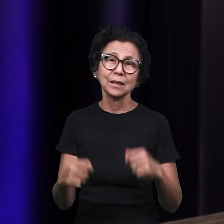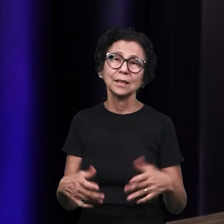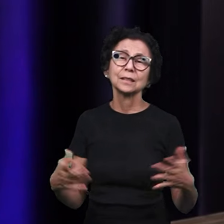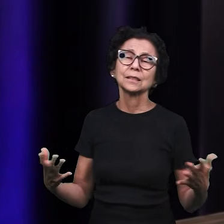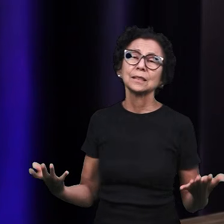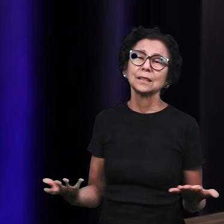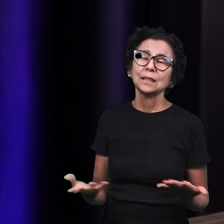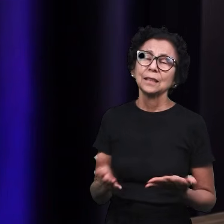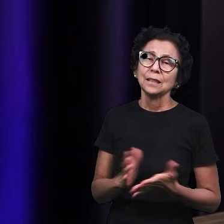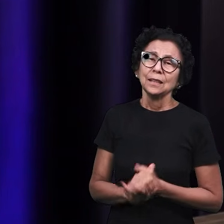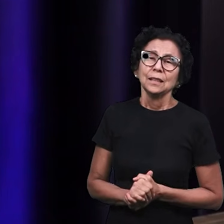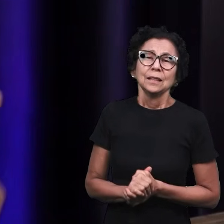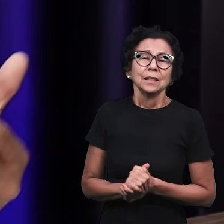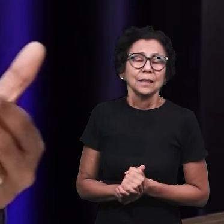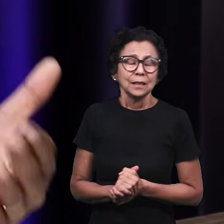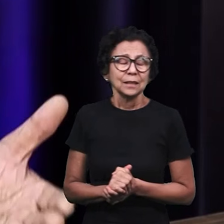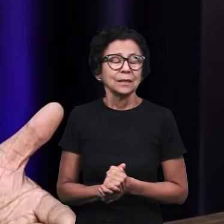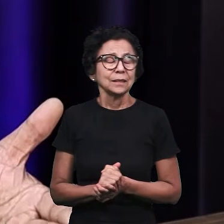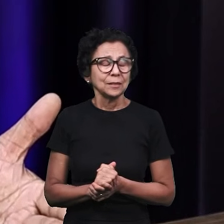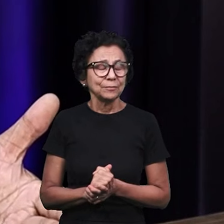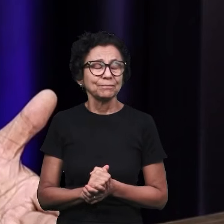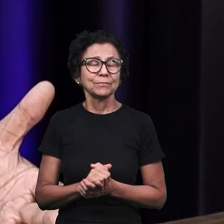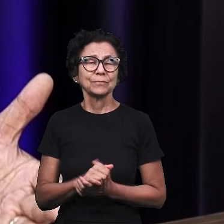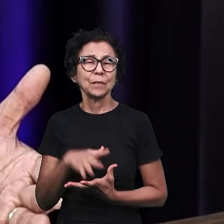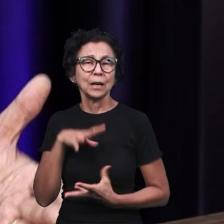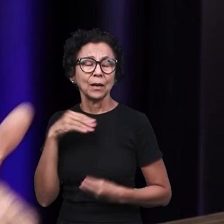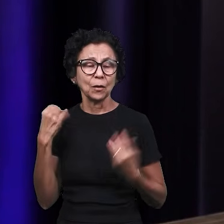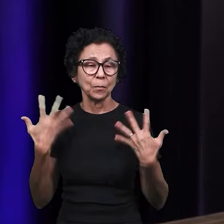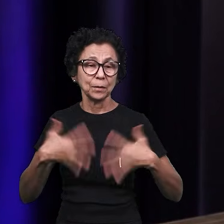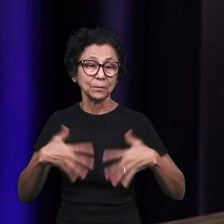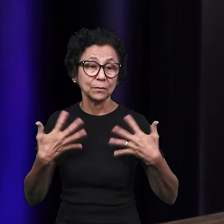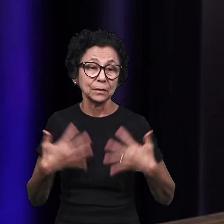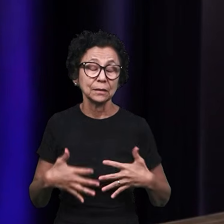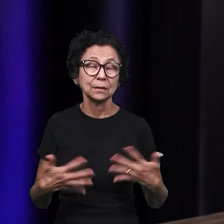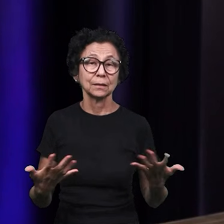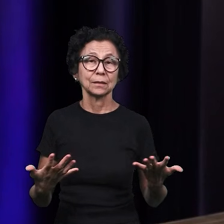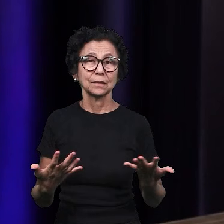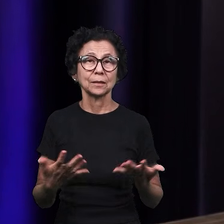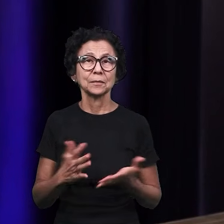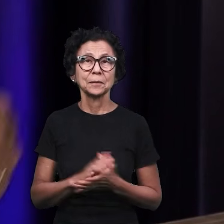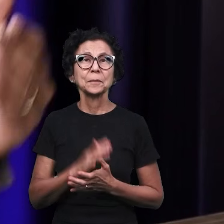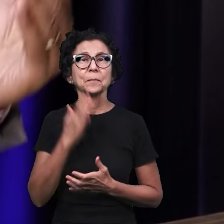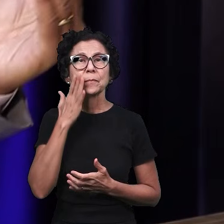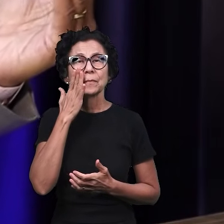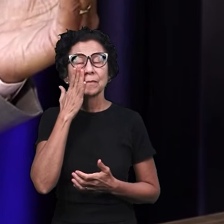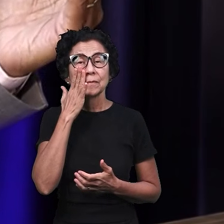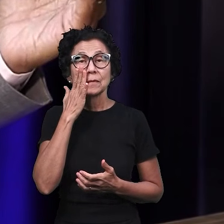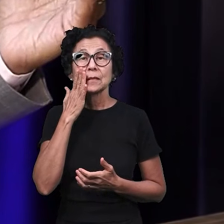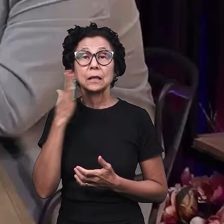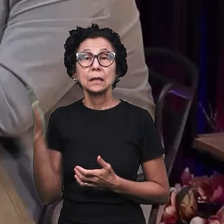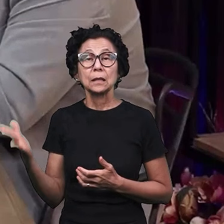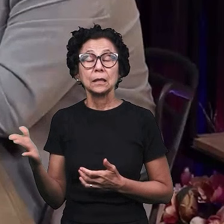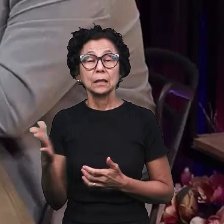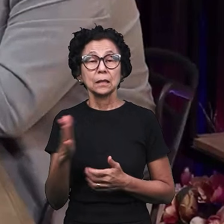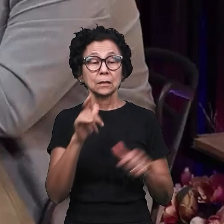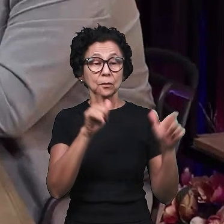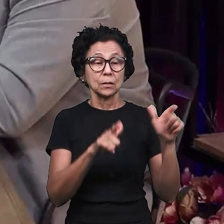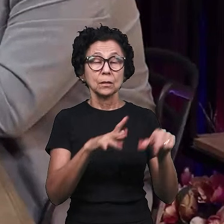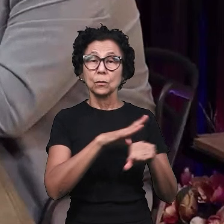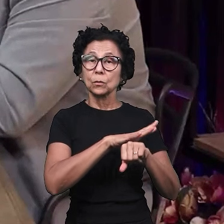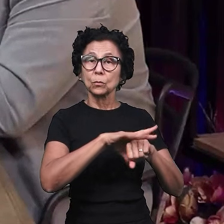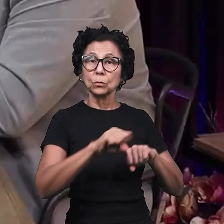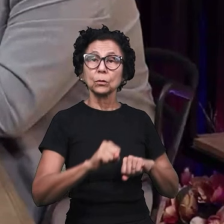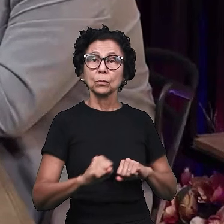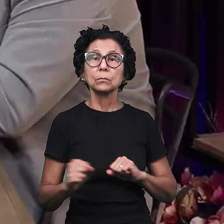A Bíblia diz, né, ele se encurva para ver a alma do aflito. E a Bíblia diz que ele curou